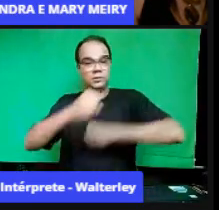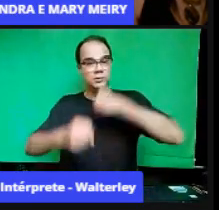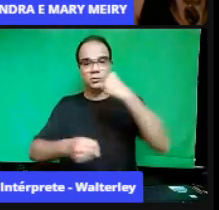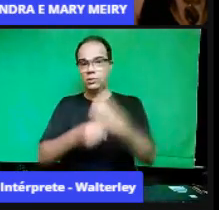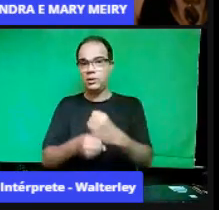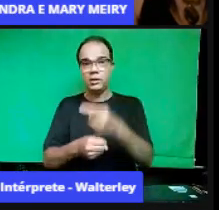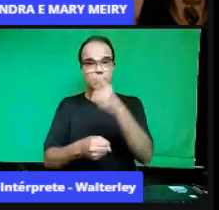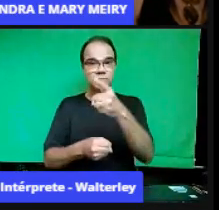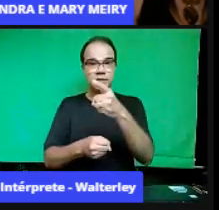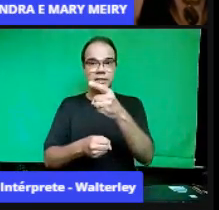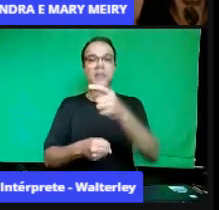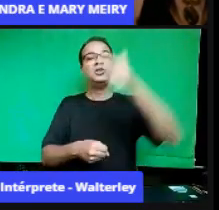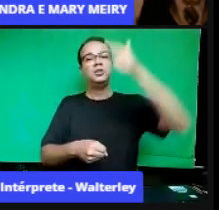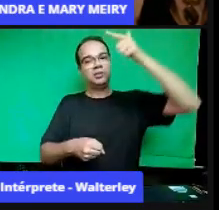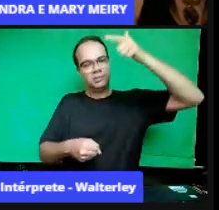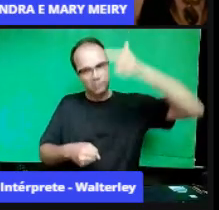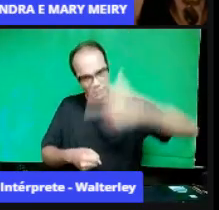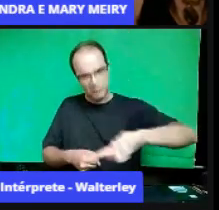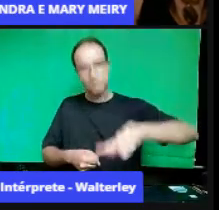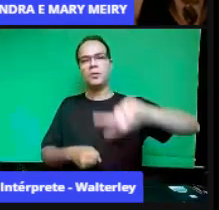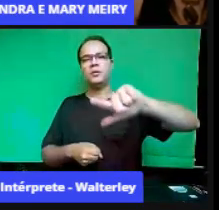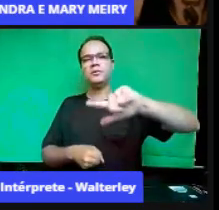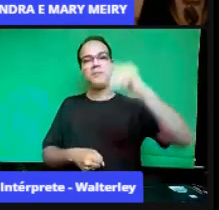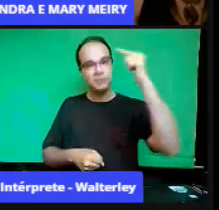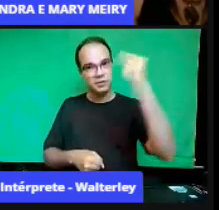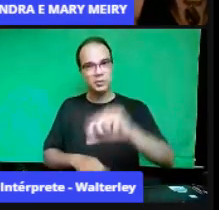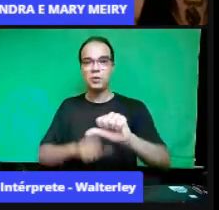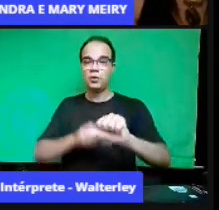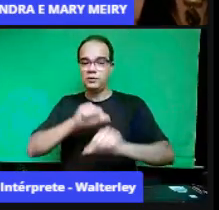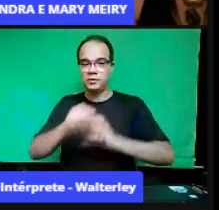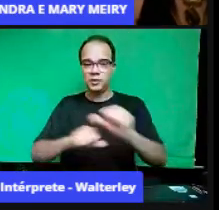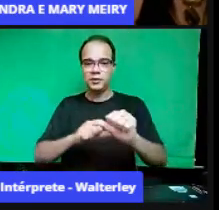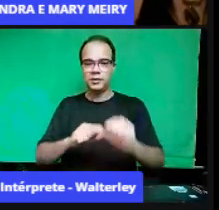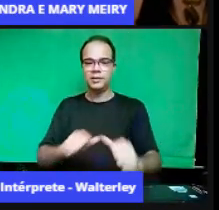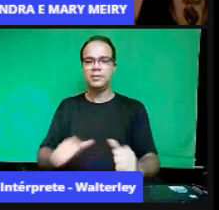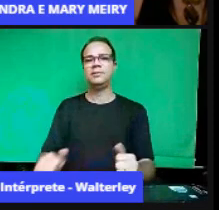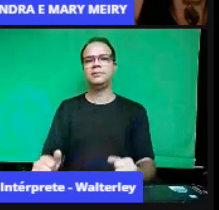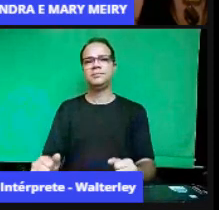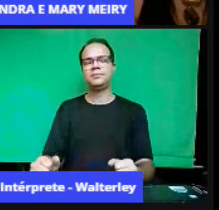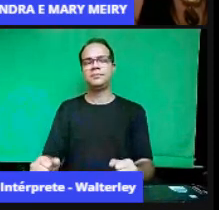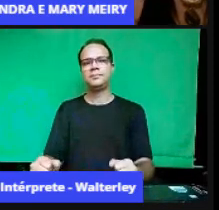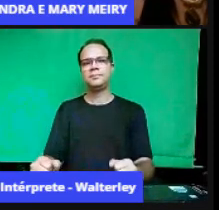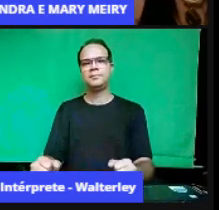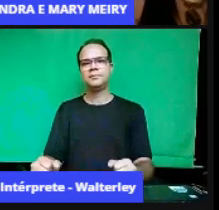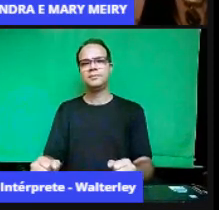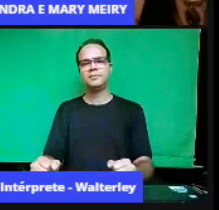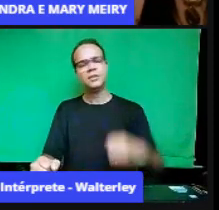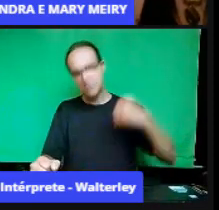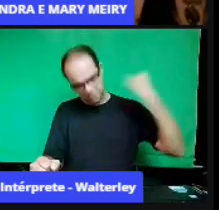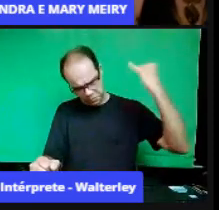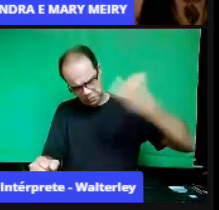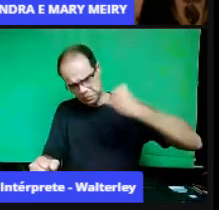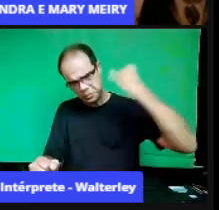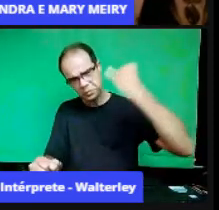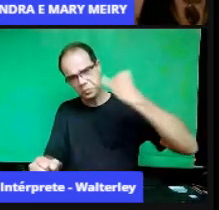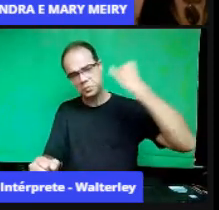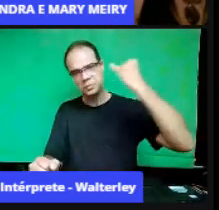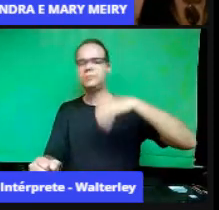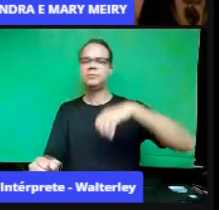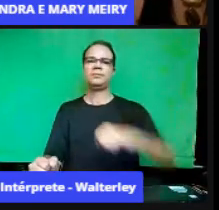então, de replanejar essas situações, né? Uhum. É interessante salientar também que